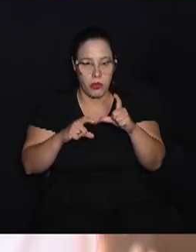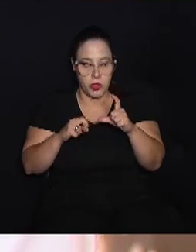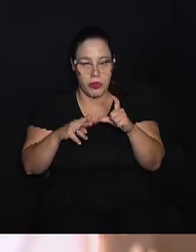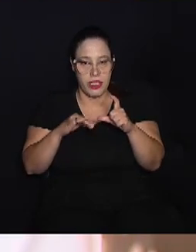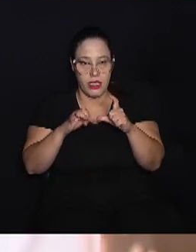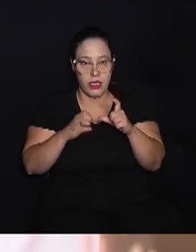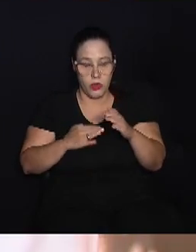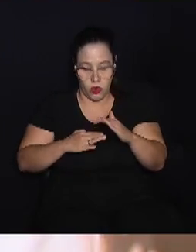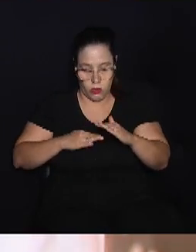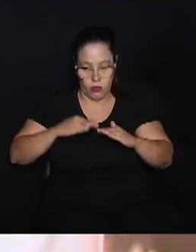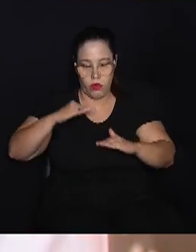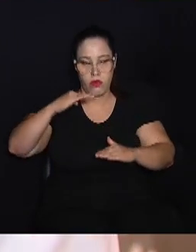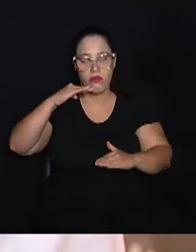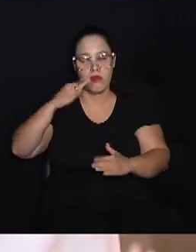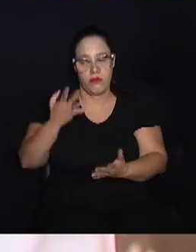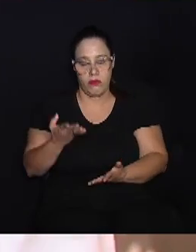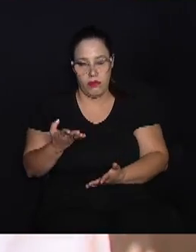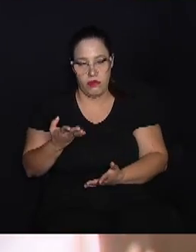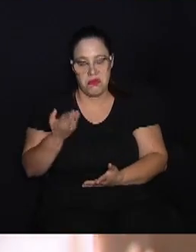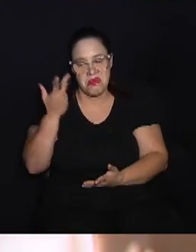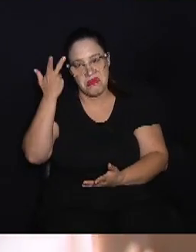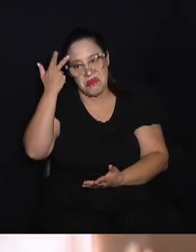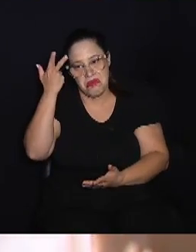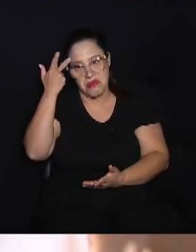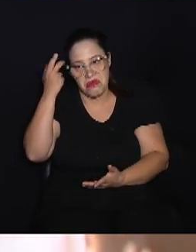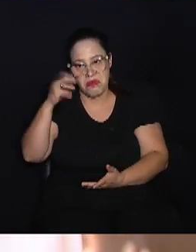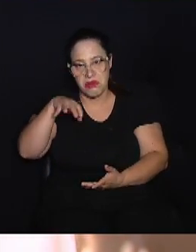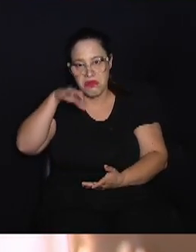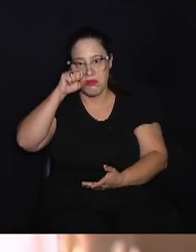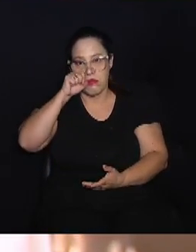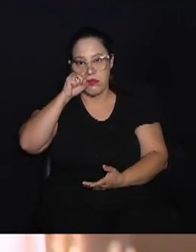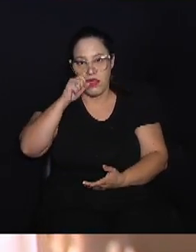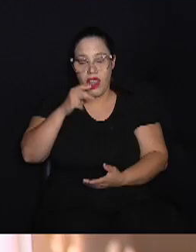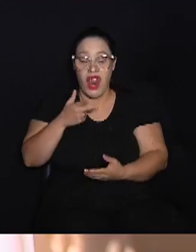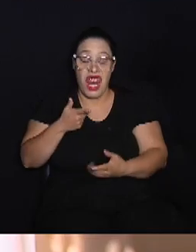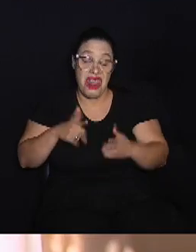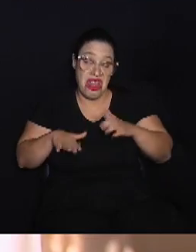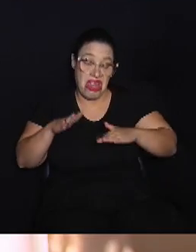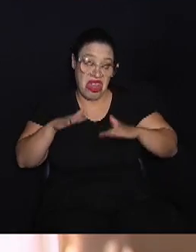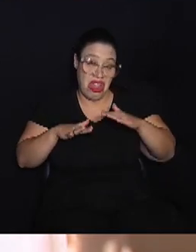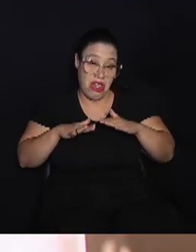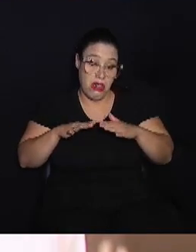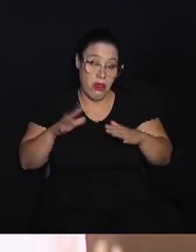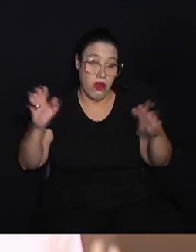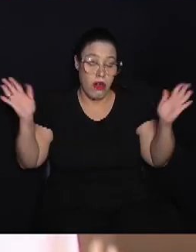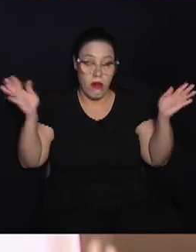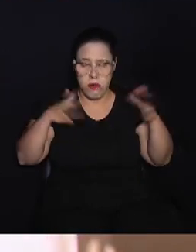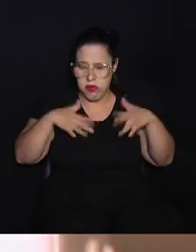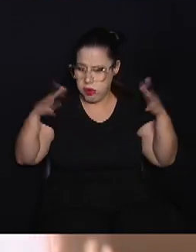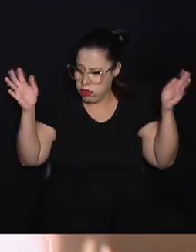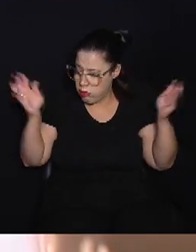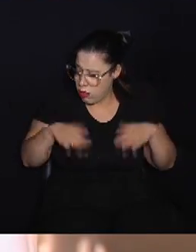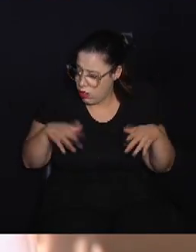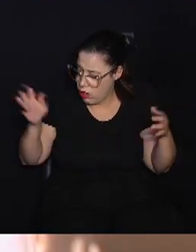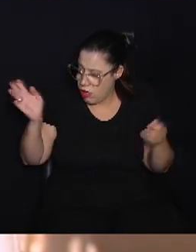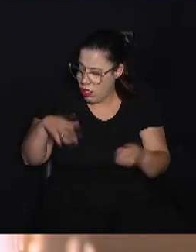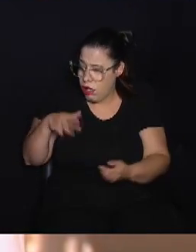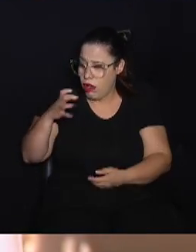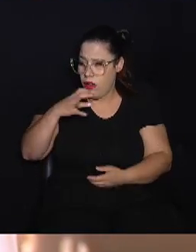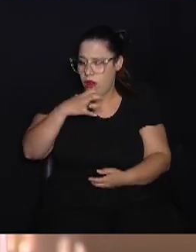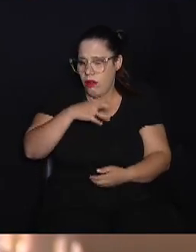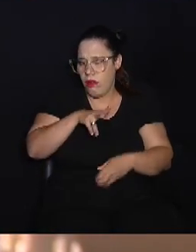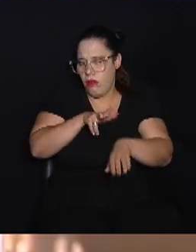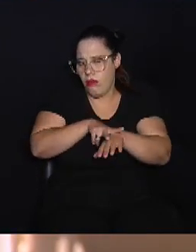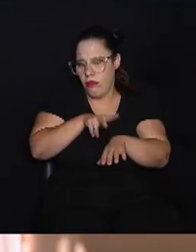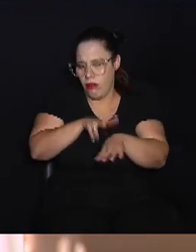ela aumenta em si, normalmente quadros respiratórios mais leves, mas a poluição sim, a poluição em pacientes que, por exemplo, já